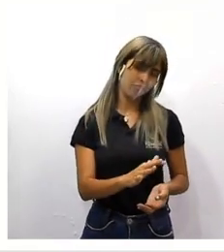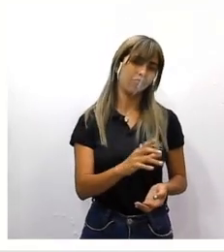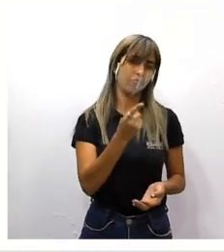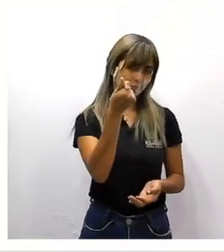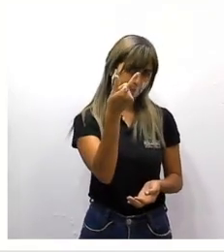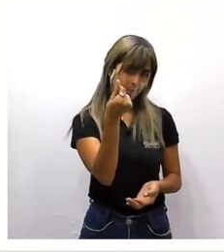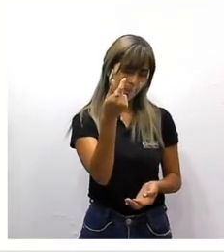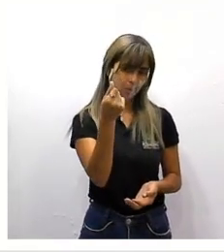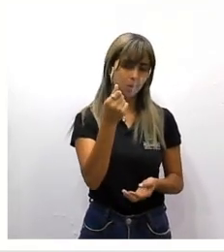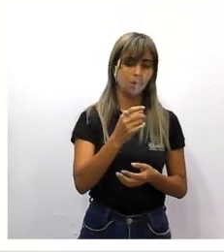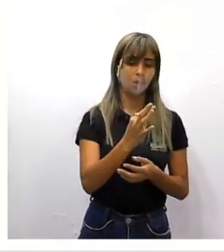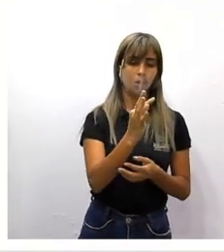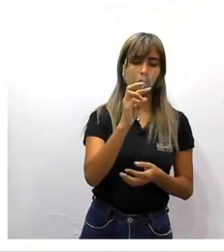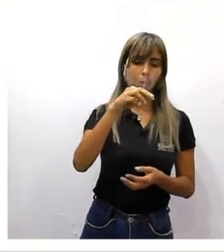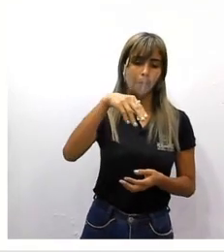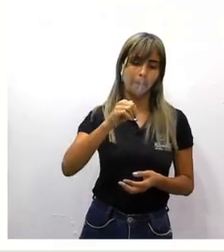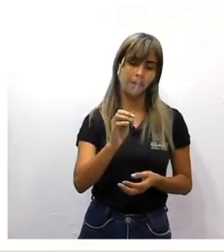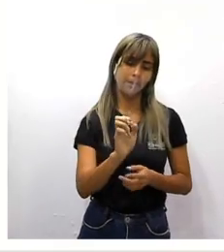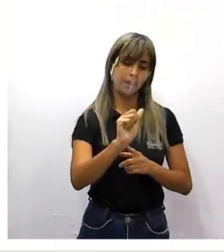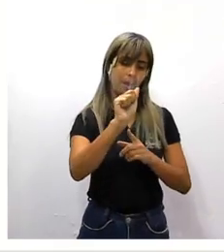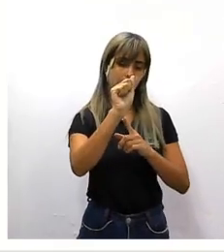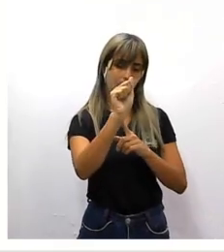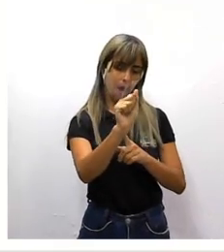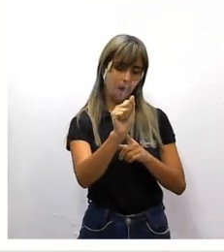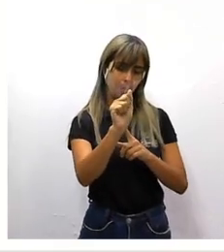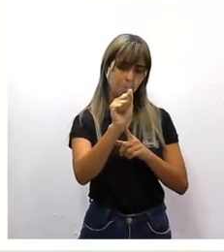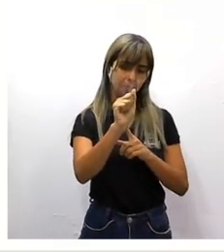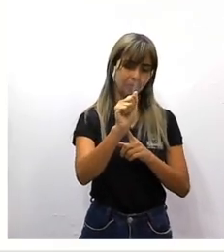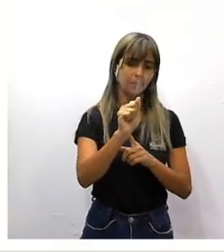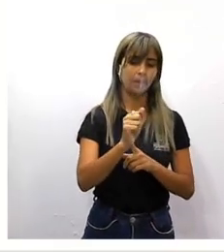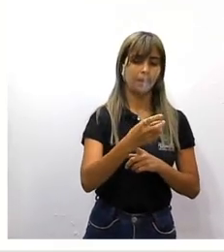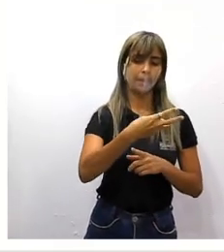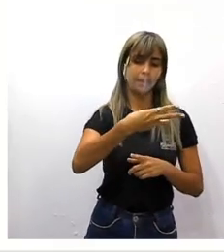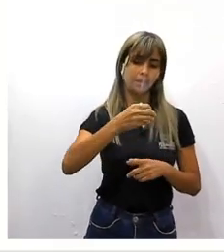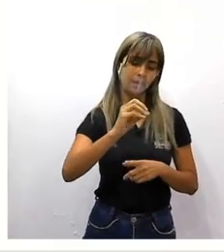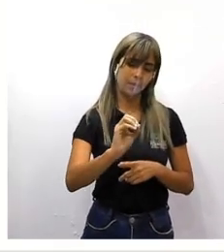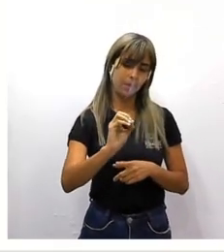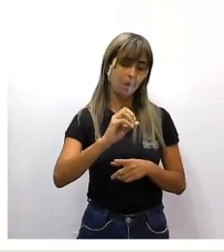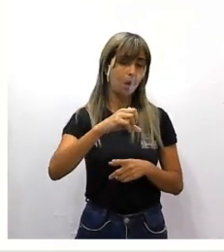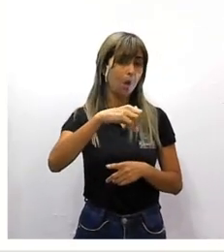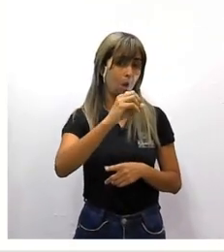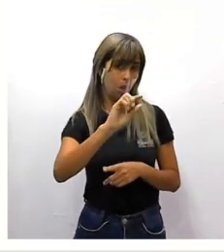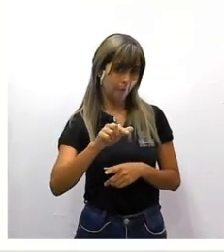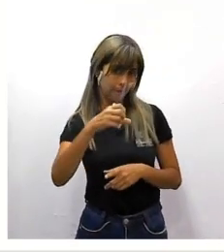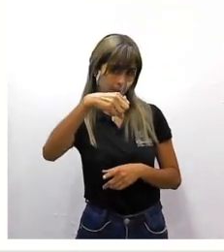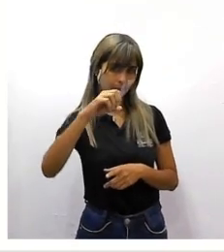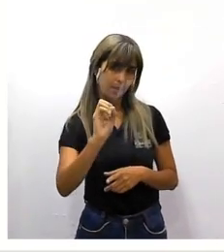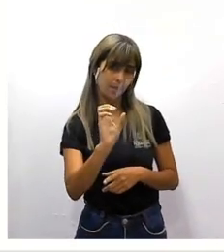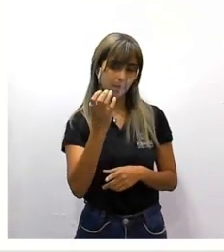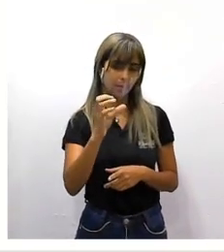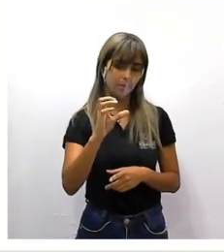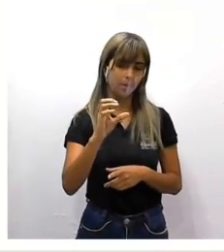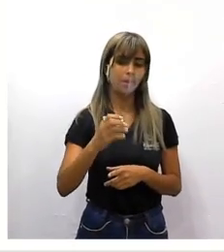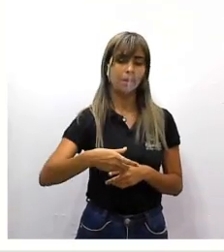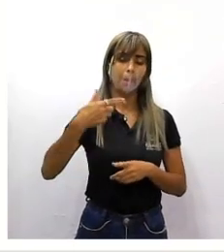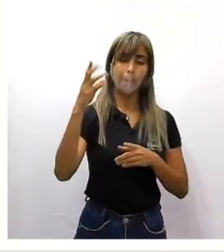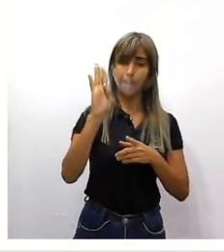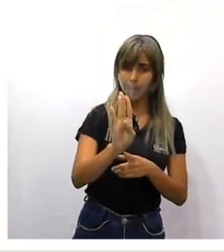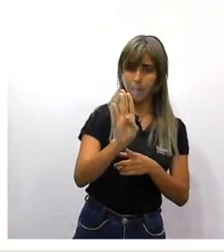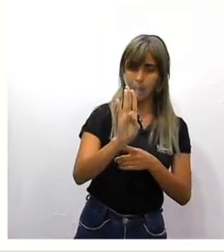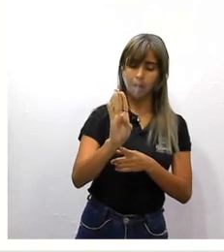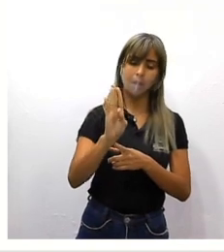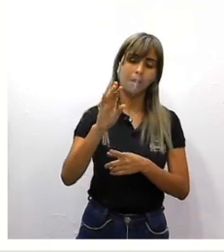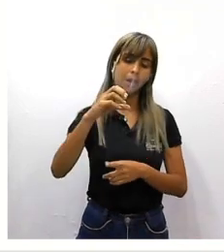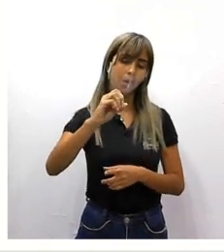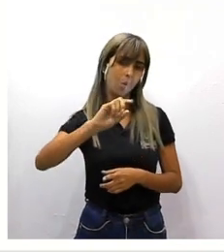um tomate A, o extrato de tomate A, 300 gramas, 90 centavos. Tomate B, o extrato, 240